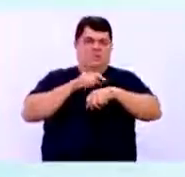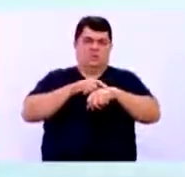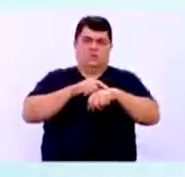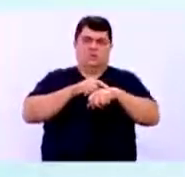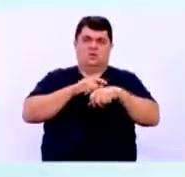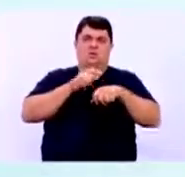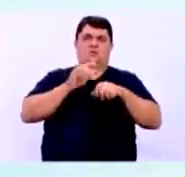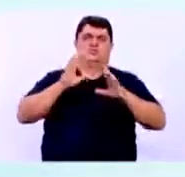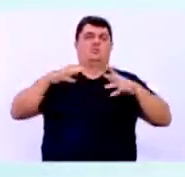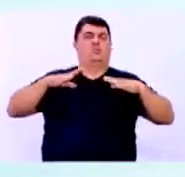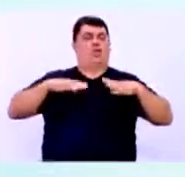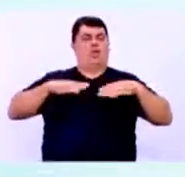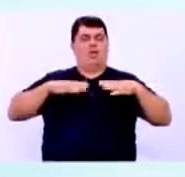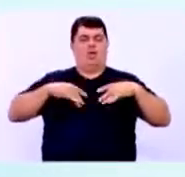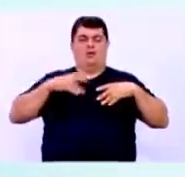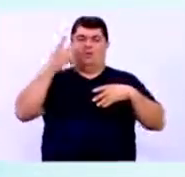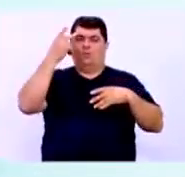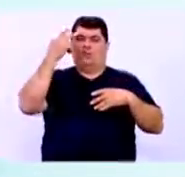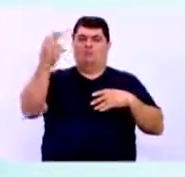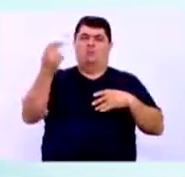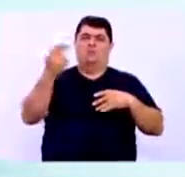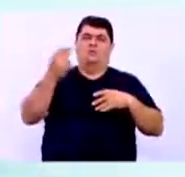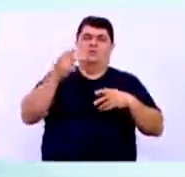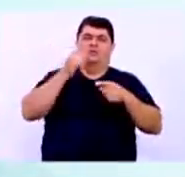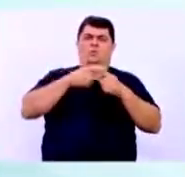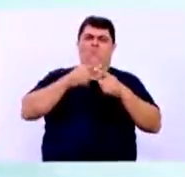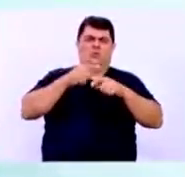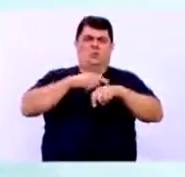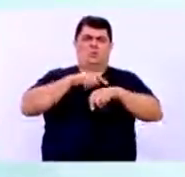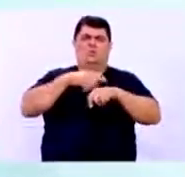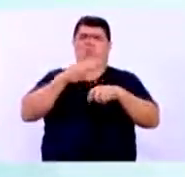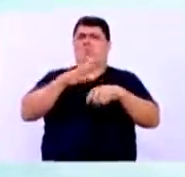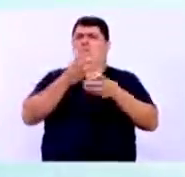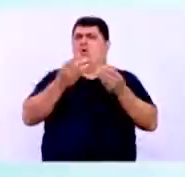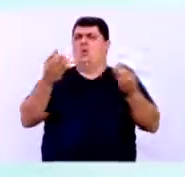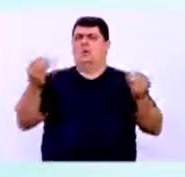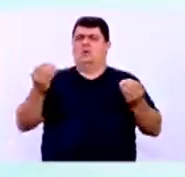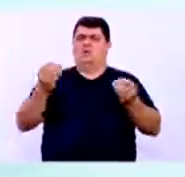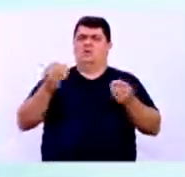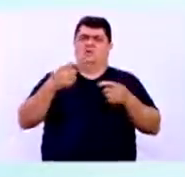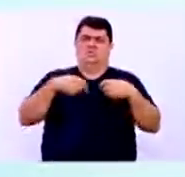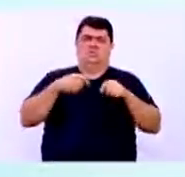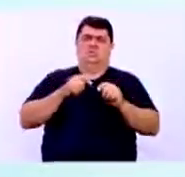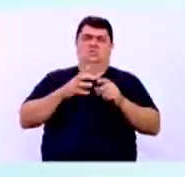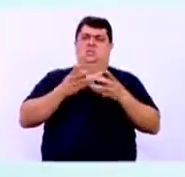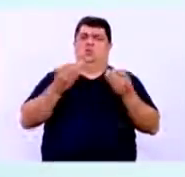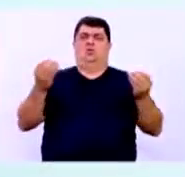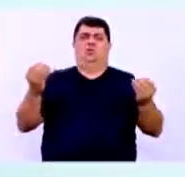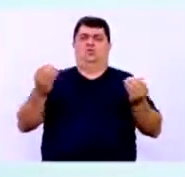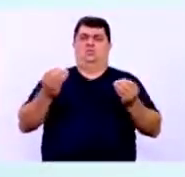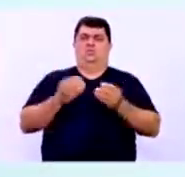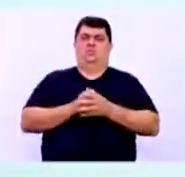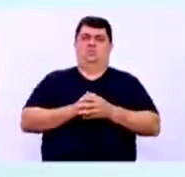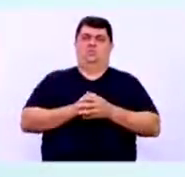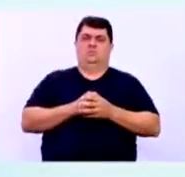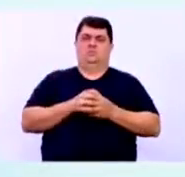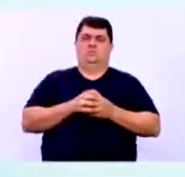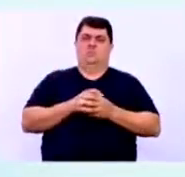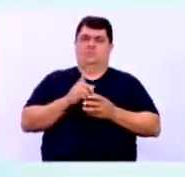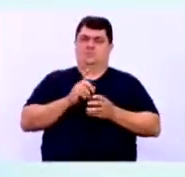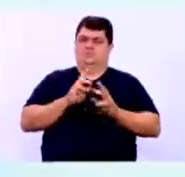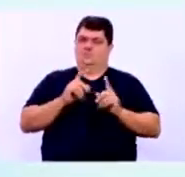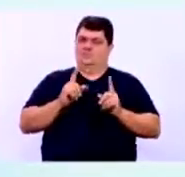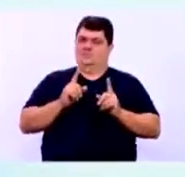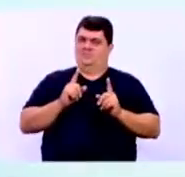Sobrou tempo para poder fazer isso aí. O pessoal falou, para que tanto tempo assim? Não precisava tanto tempo, né? Não? Não foi bem assim,